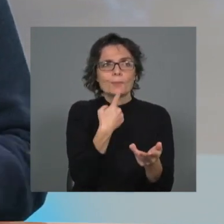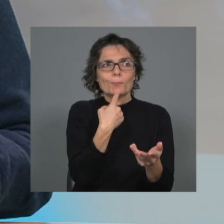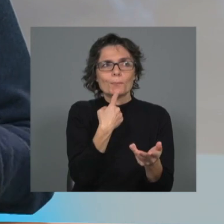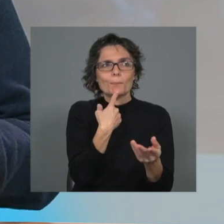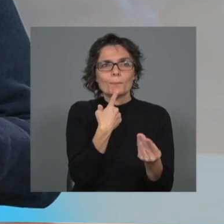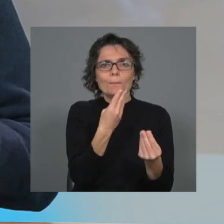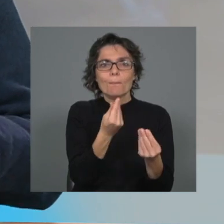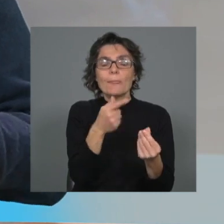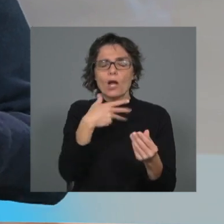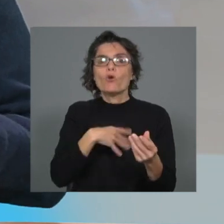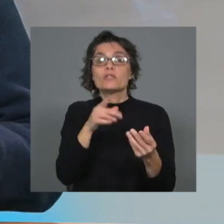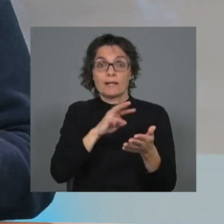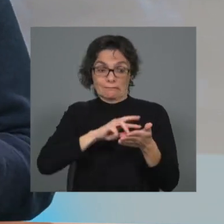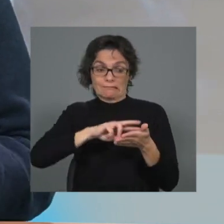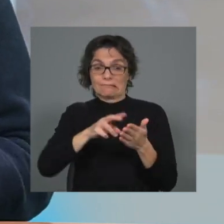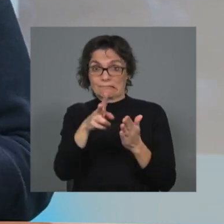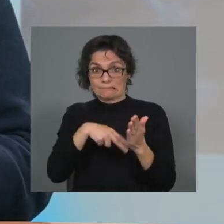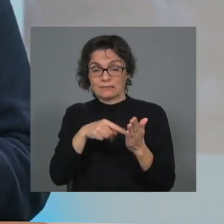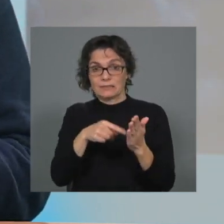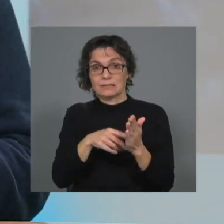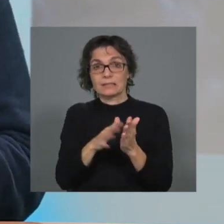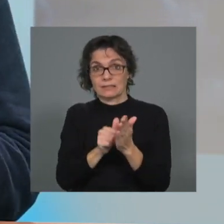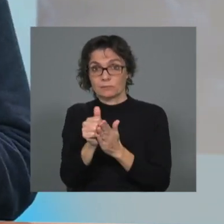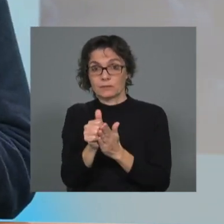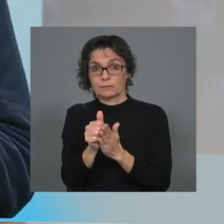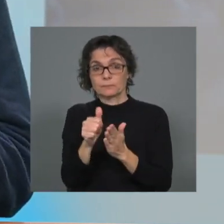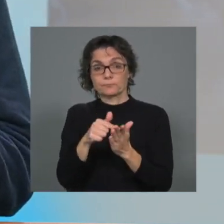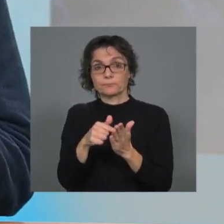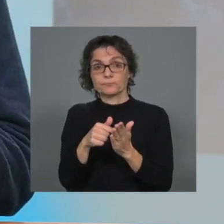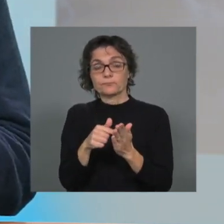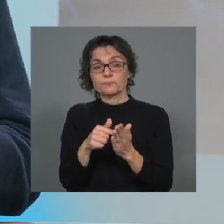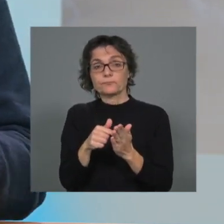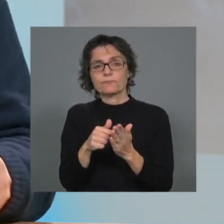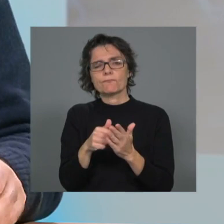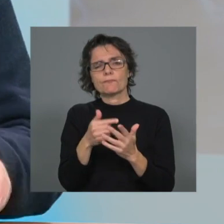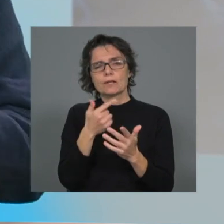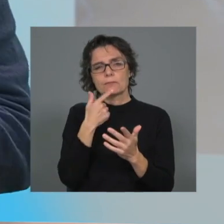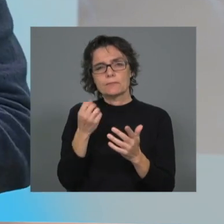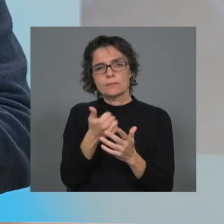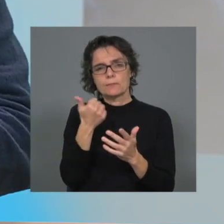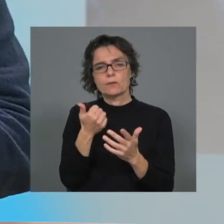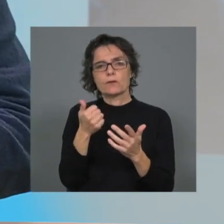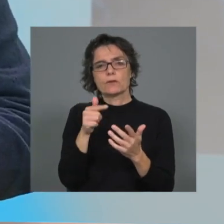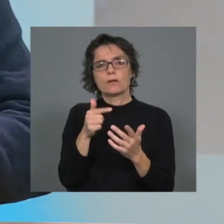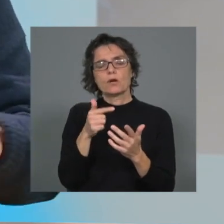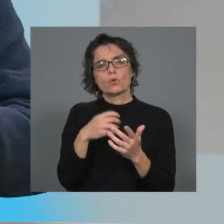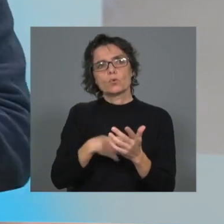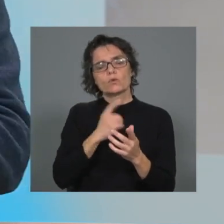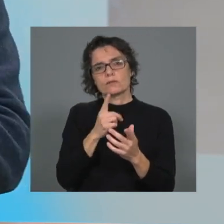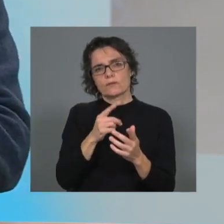de ler uma passagem da Sagrada Escritura que ajuda a compreender também o contexto do presépio como nós o